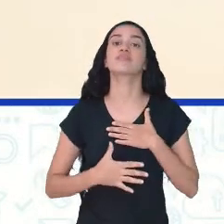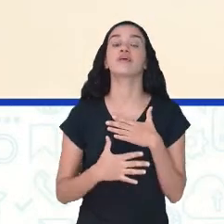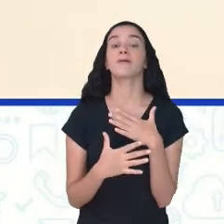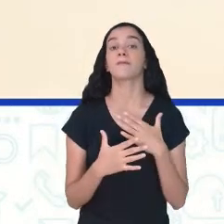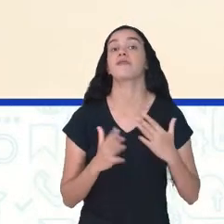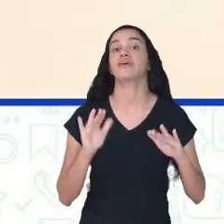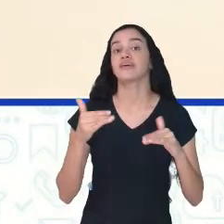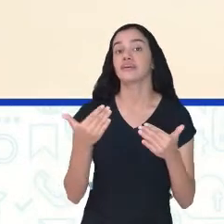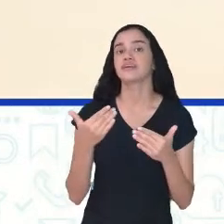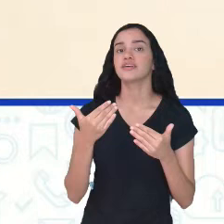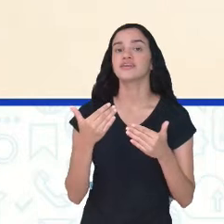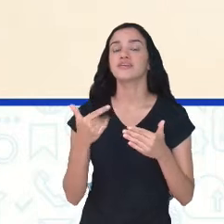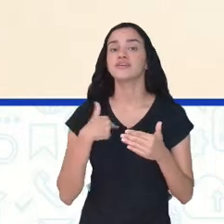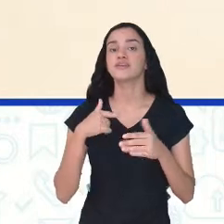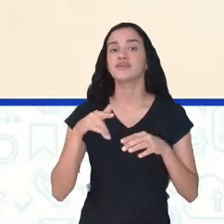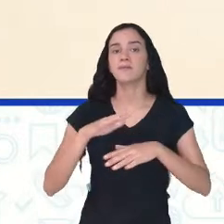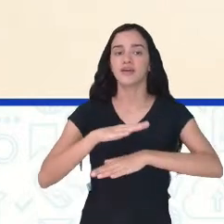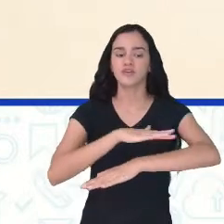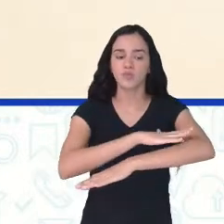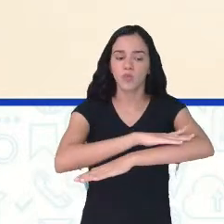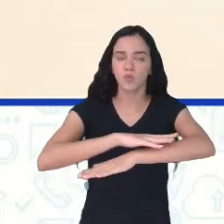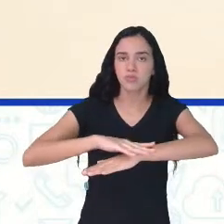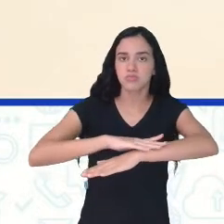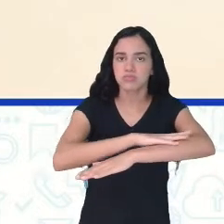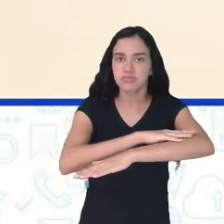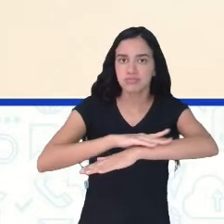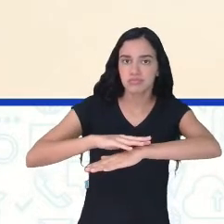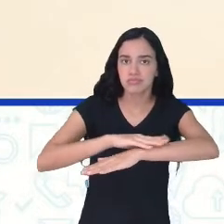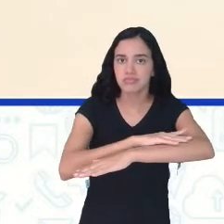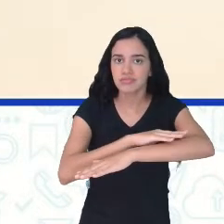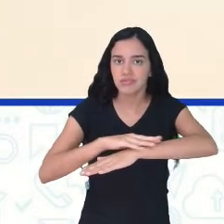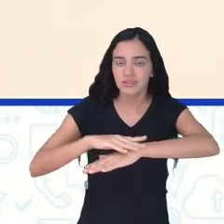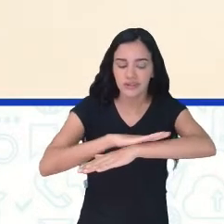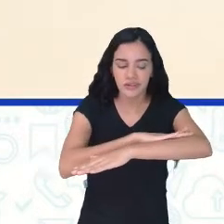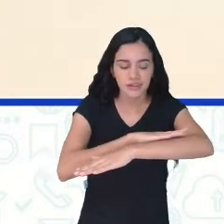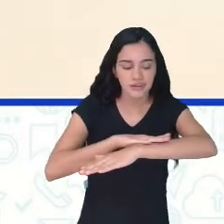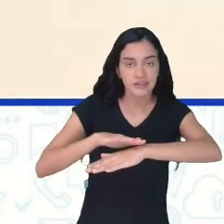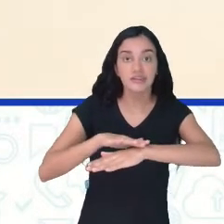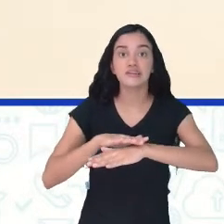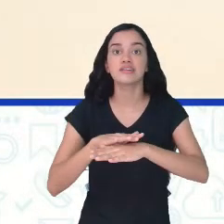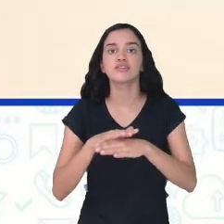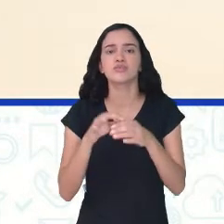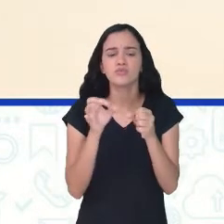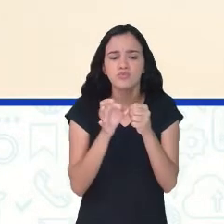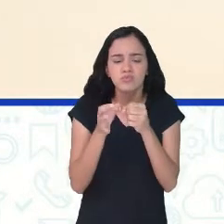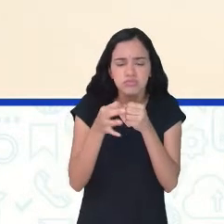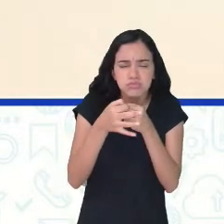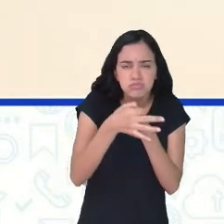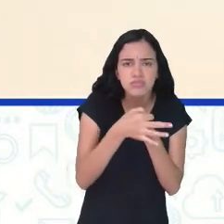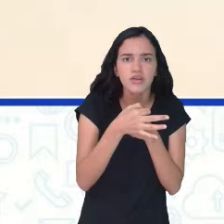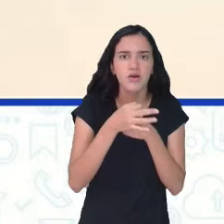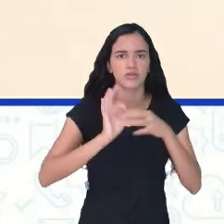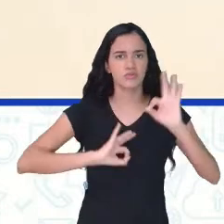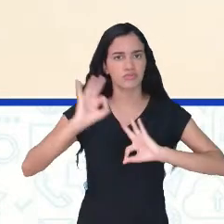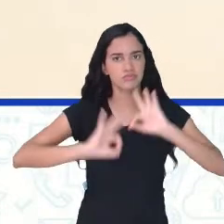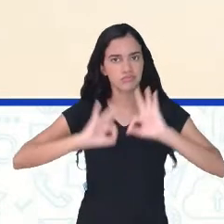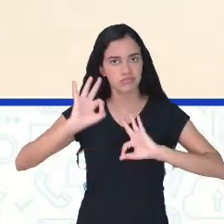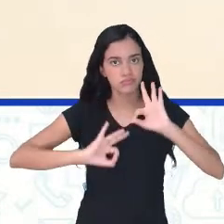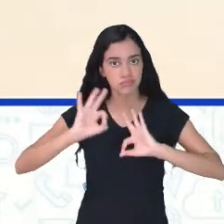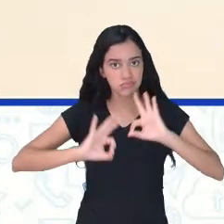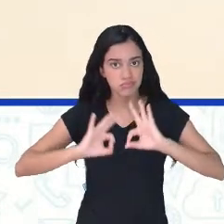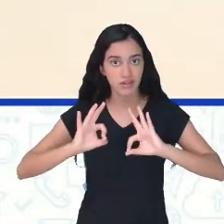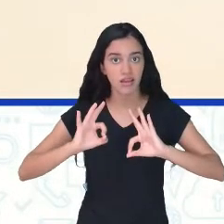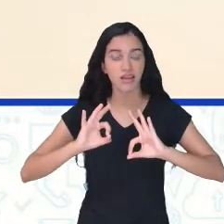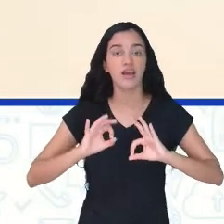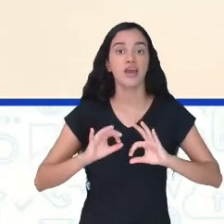A questão aí do tecido, que é uma reunião de células, esses tecidos, eles se organizam e formam os